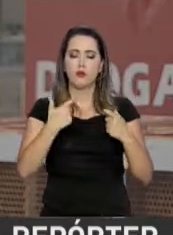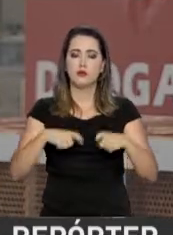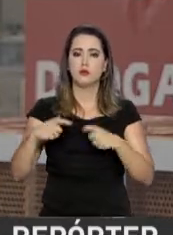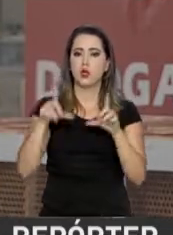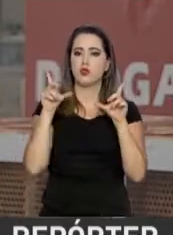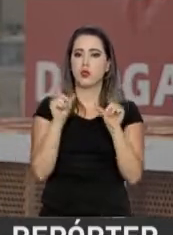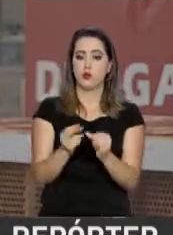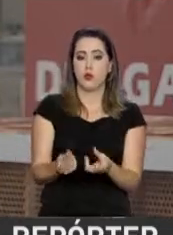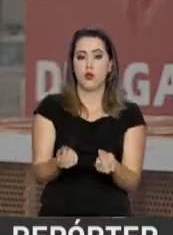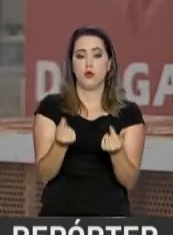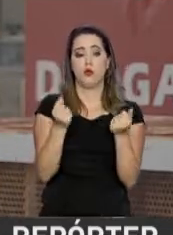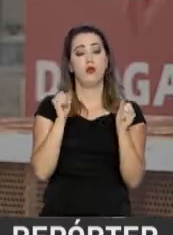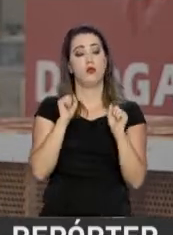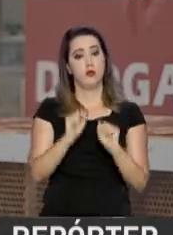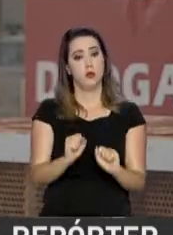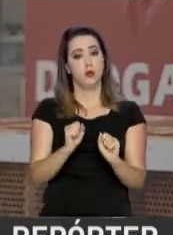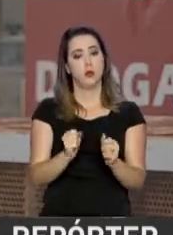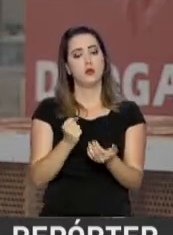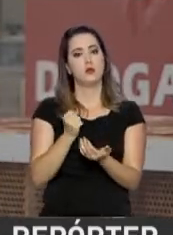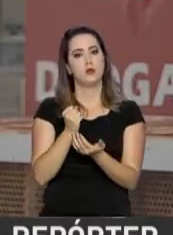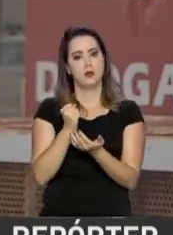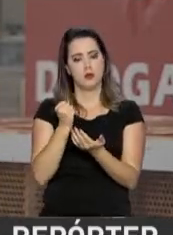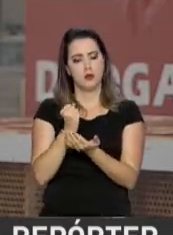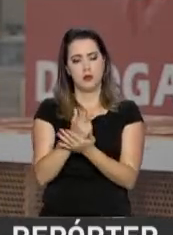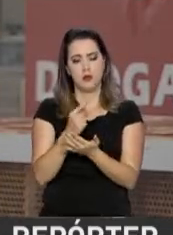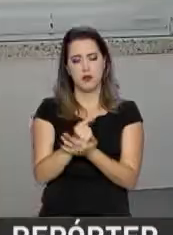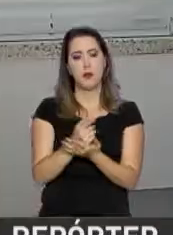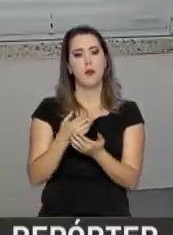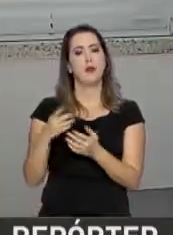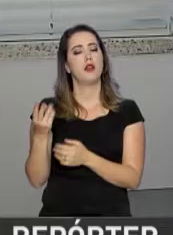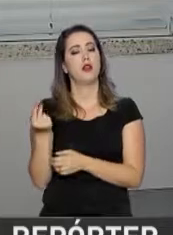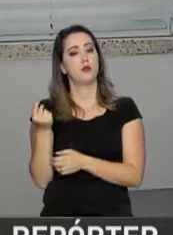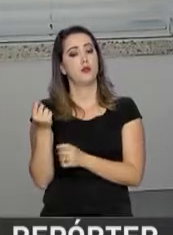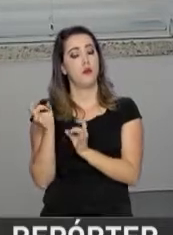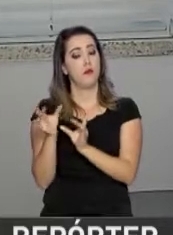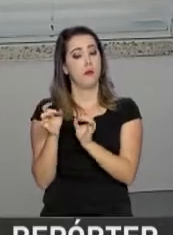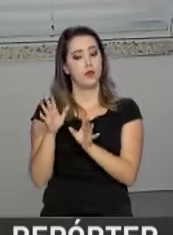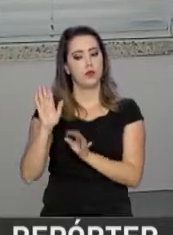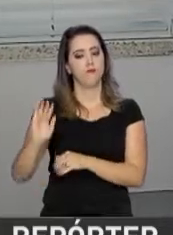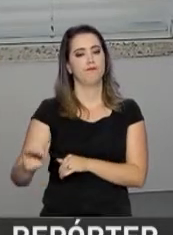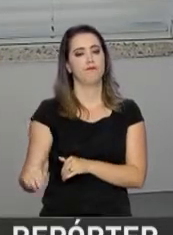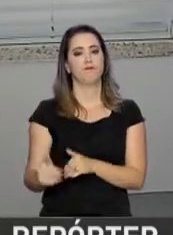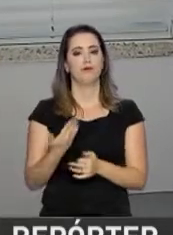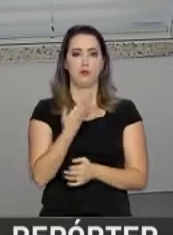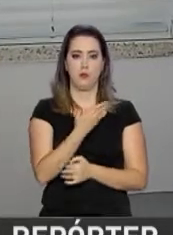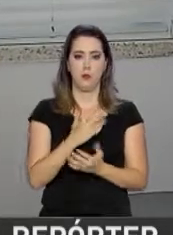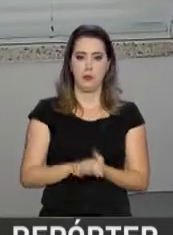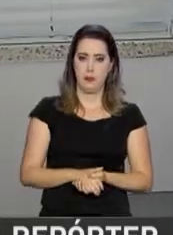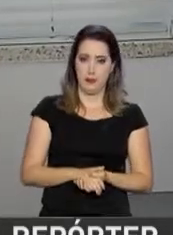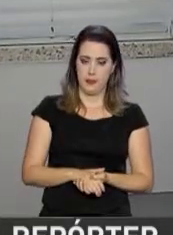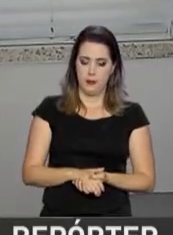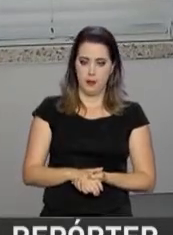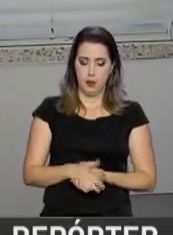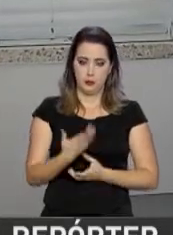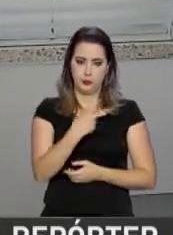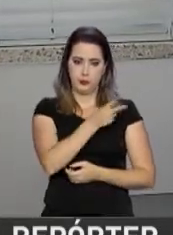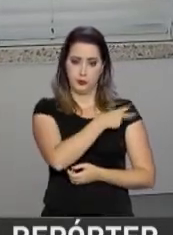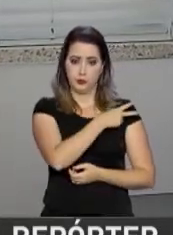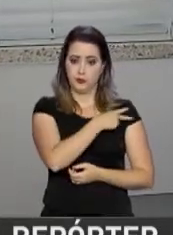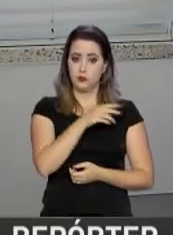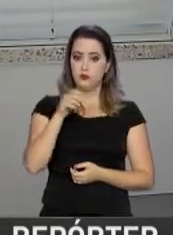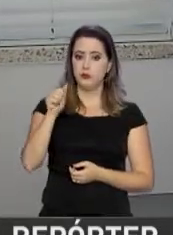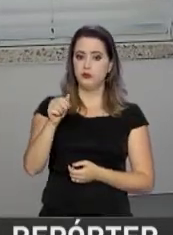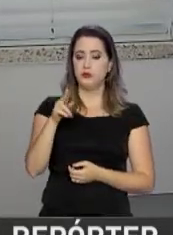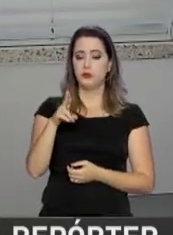medicamento e permitir que ele seja comercializado o diretor de contencioso da procuradoria geral federal aggeo